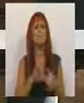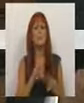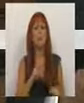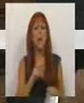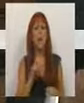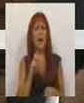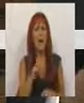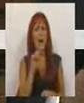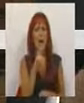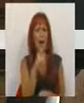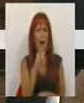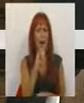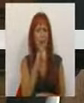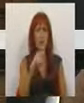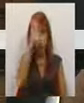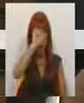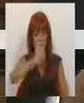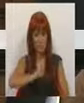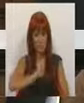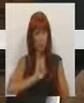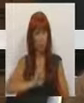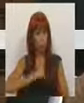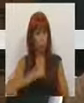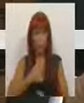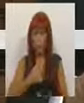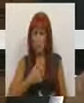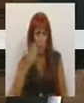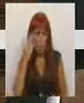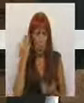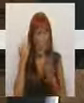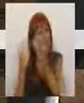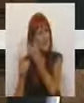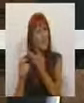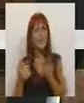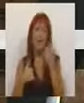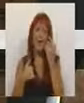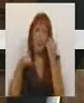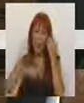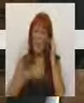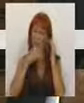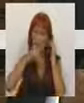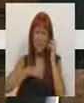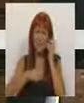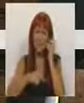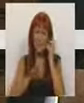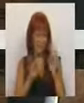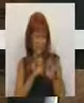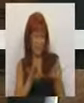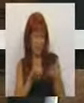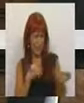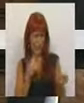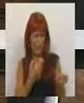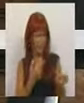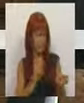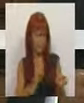do RSI não são do âmbito do meu Ministério e não me parece também que sejam aqui abordáveis nos termos